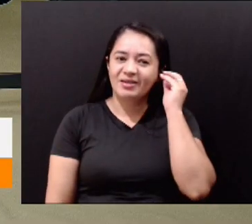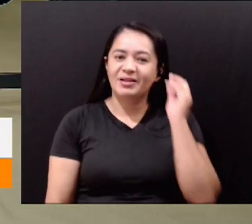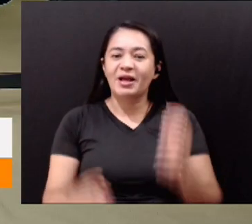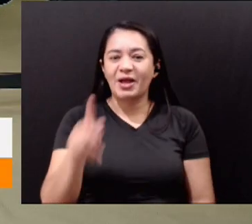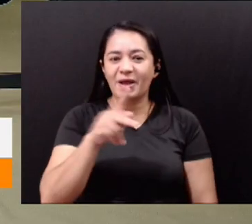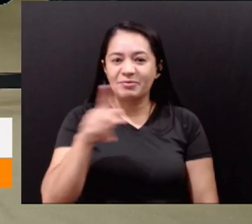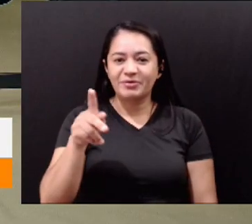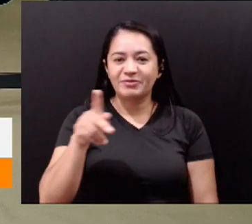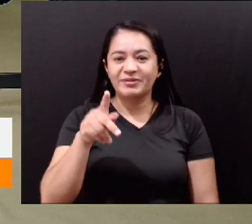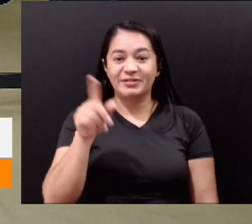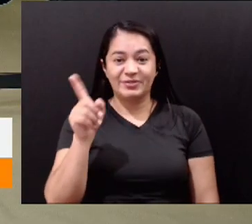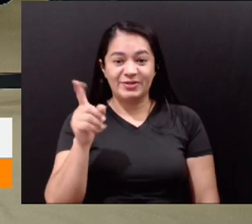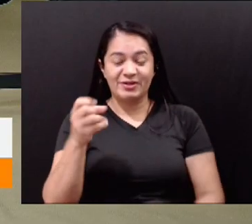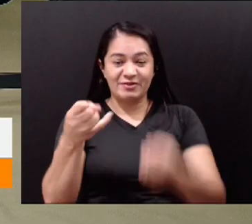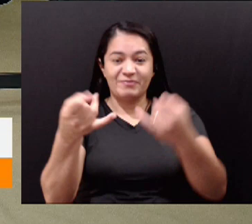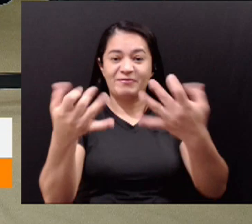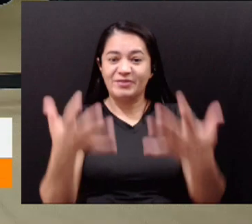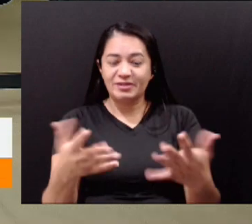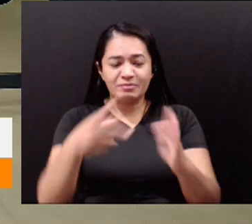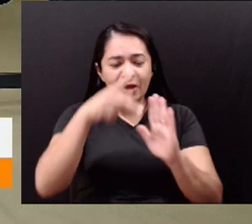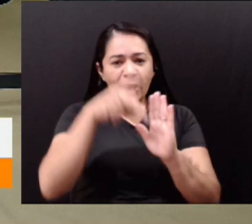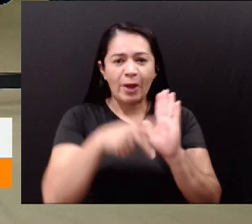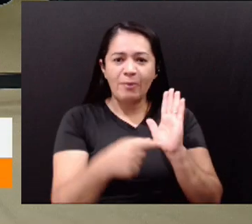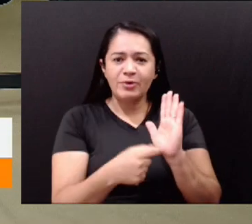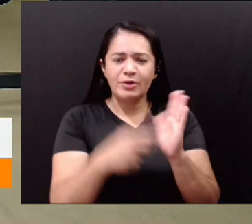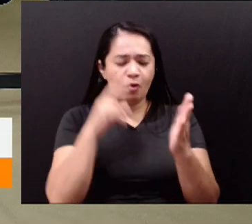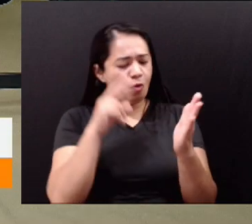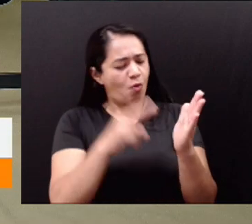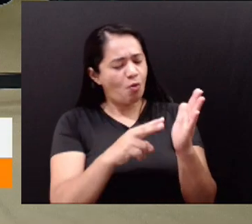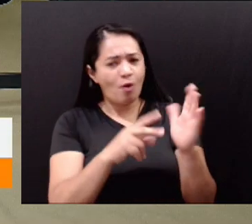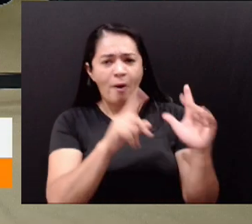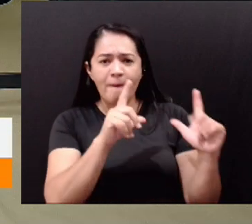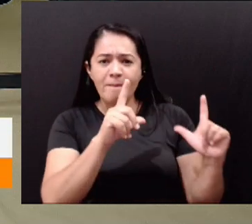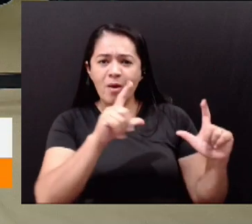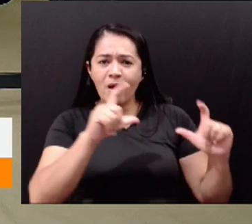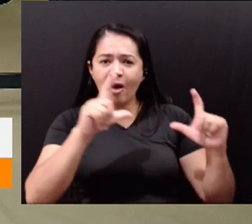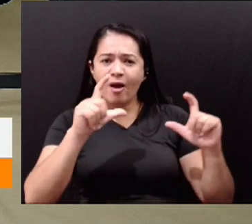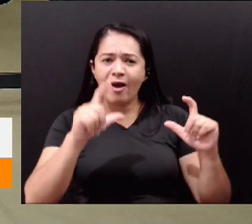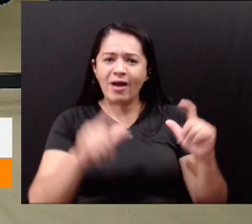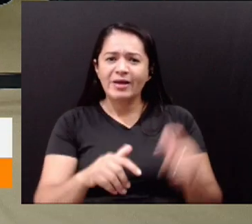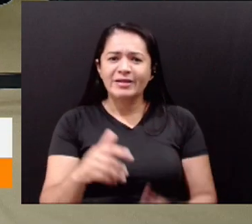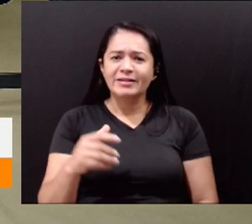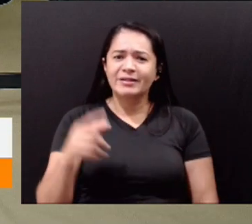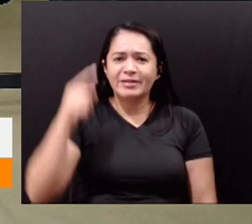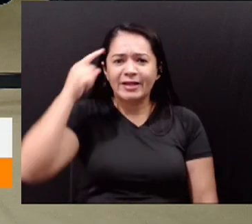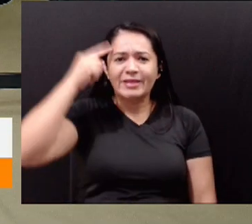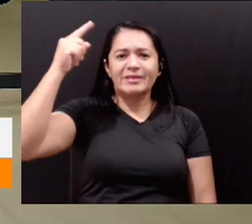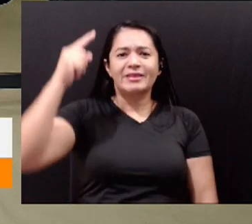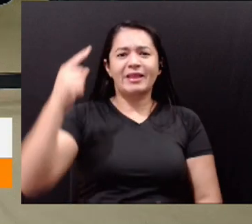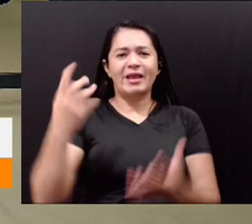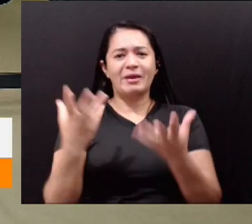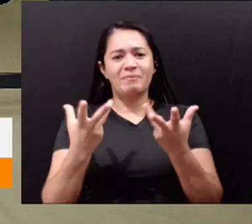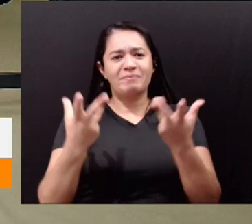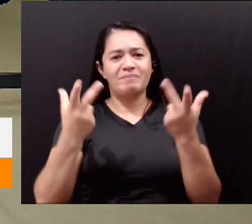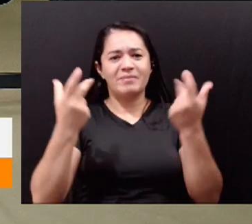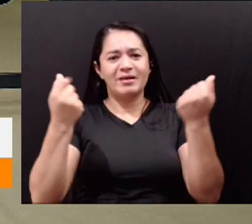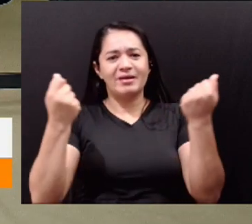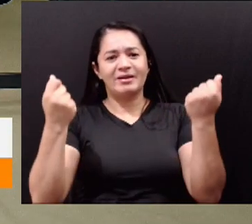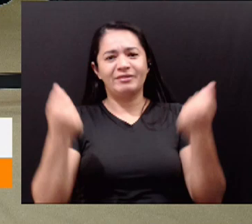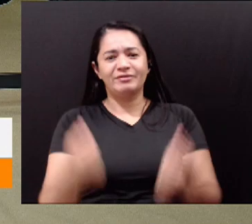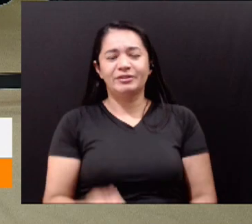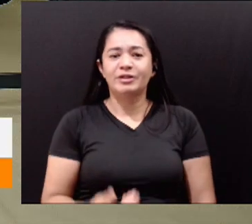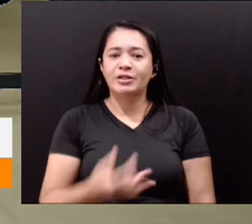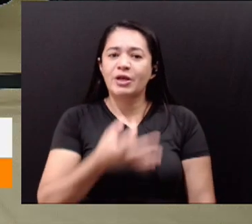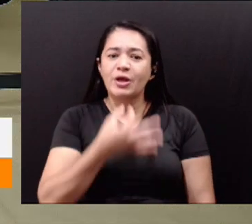estava olhando o projeto, estava vendo as fotos, que ideia magnífica vocês tiveram. Eu acredito que isso já